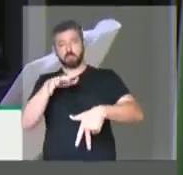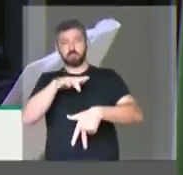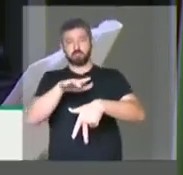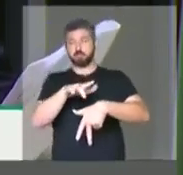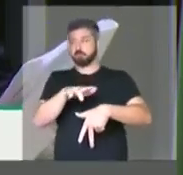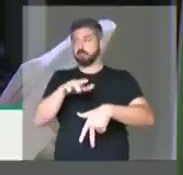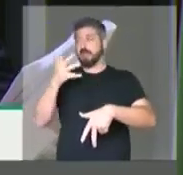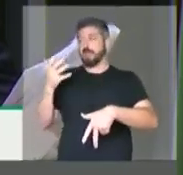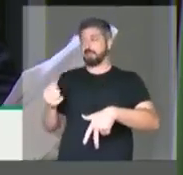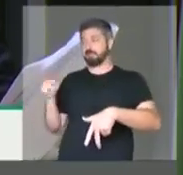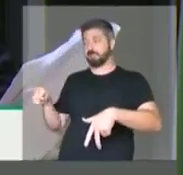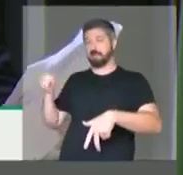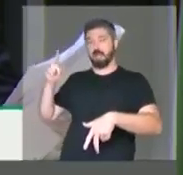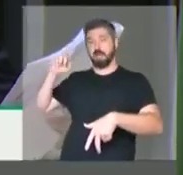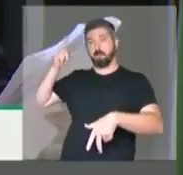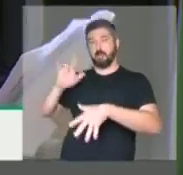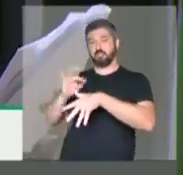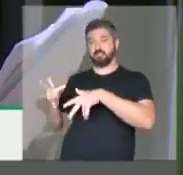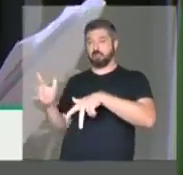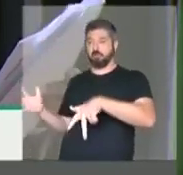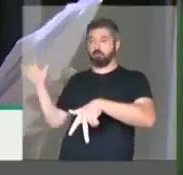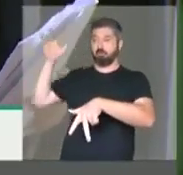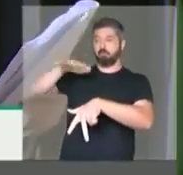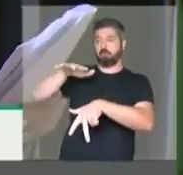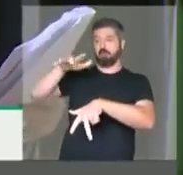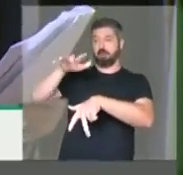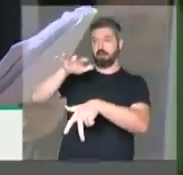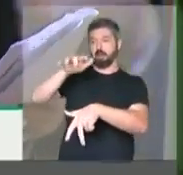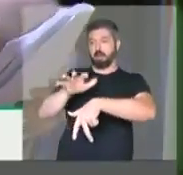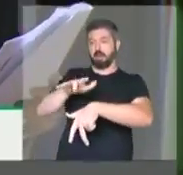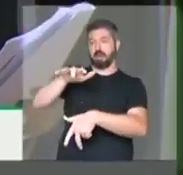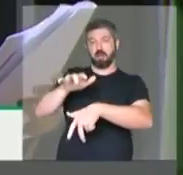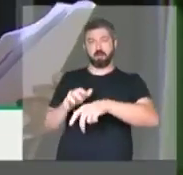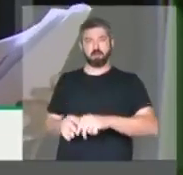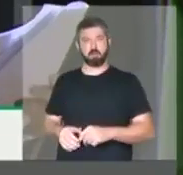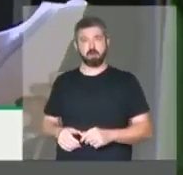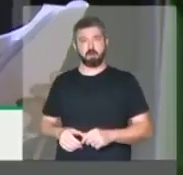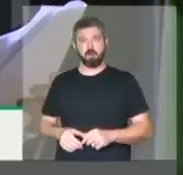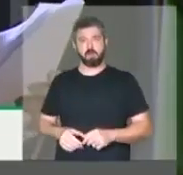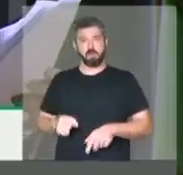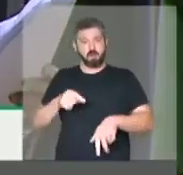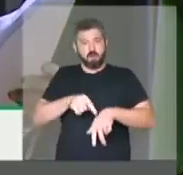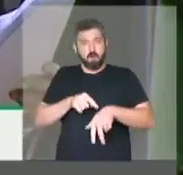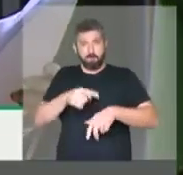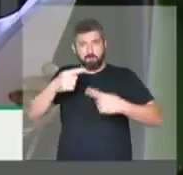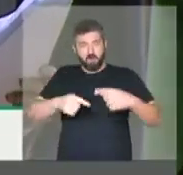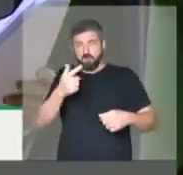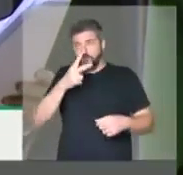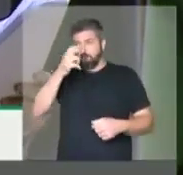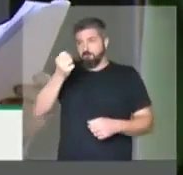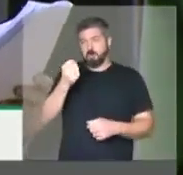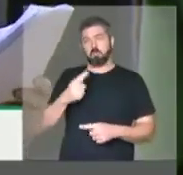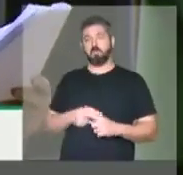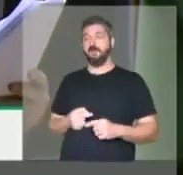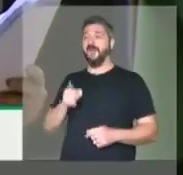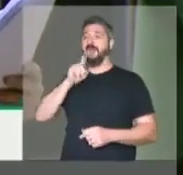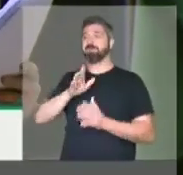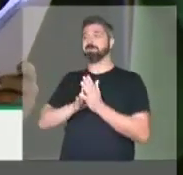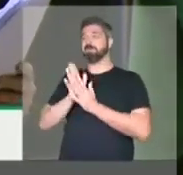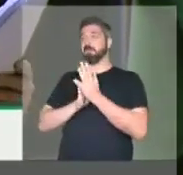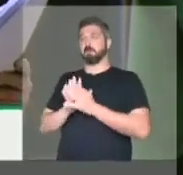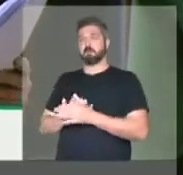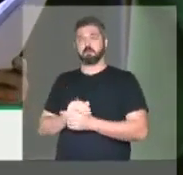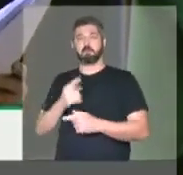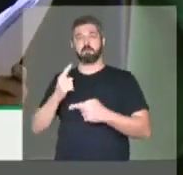hordas digitais. São, em regra, agentes políticos sem fibra, não apenas porque oportunistas, mas